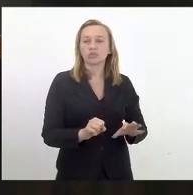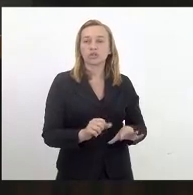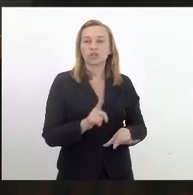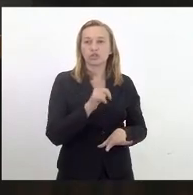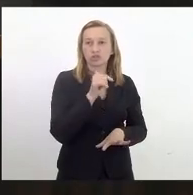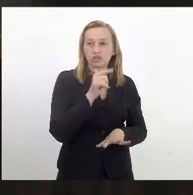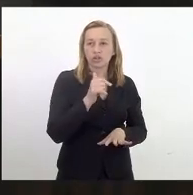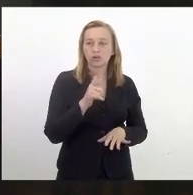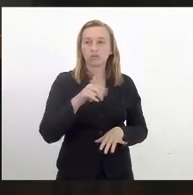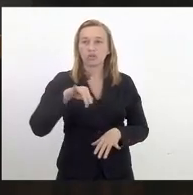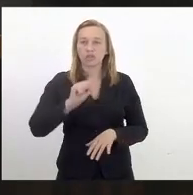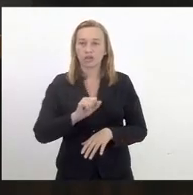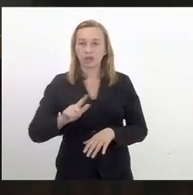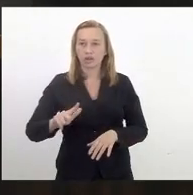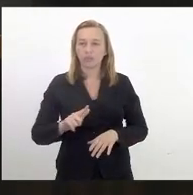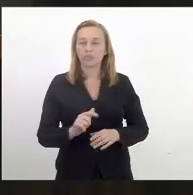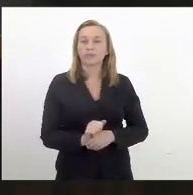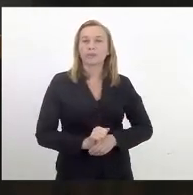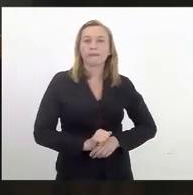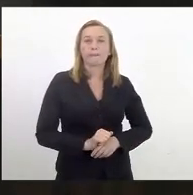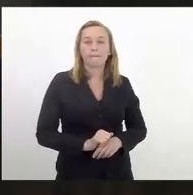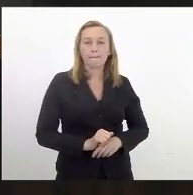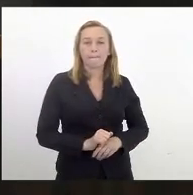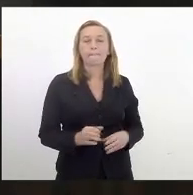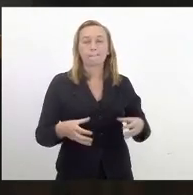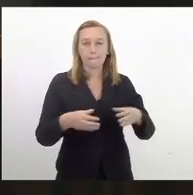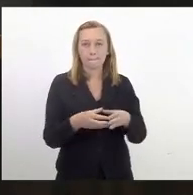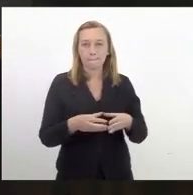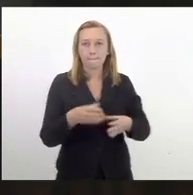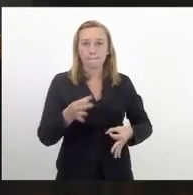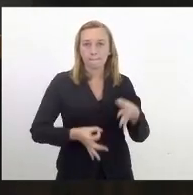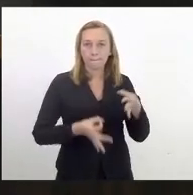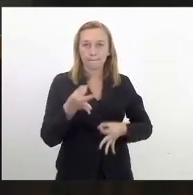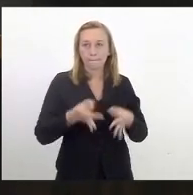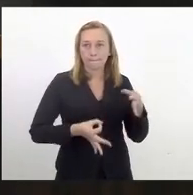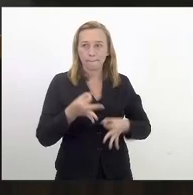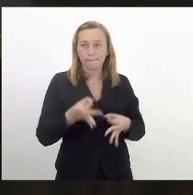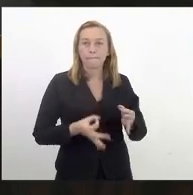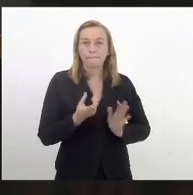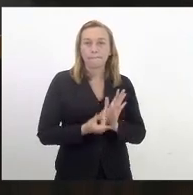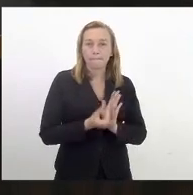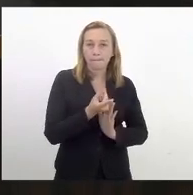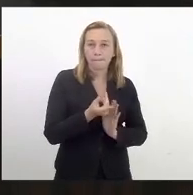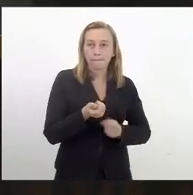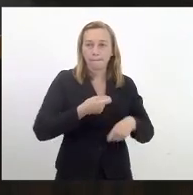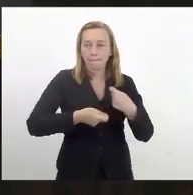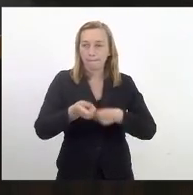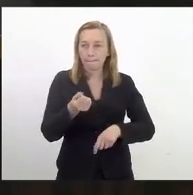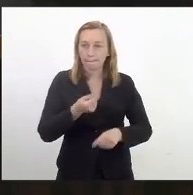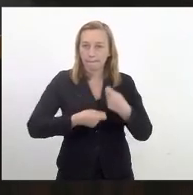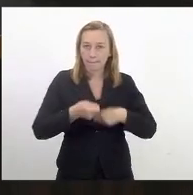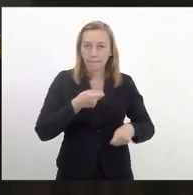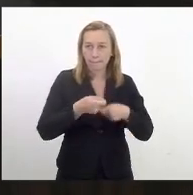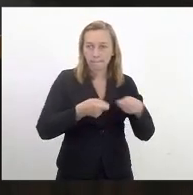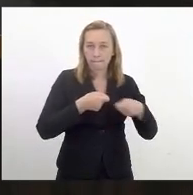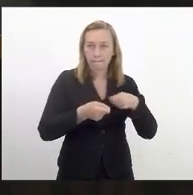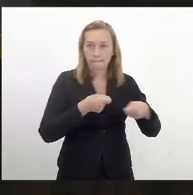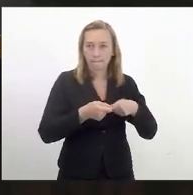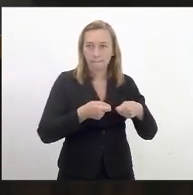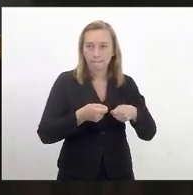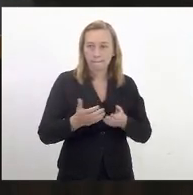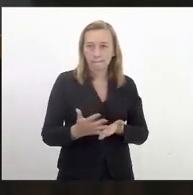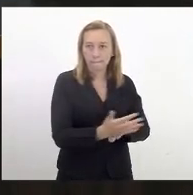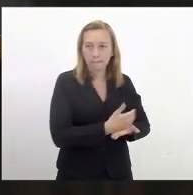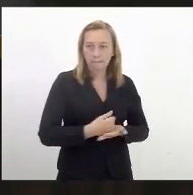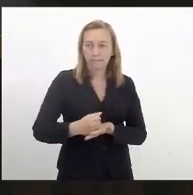envasada prendendo de pareceres das comissões de condição Justiça economia dos de comércio de tributação controle da arrecadação estadual